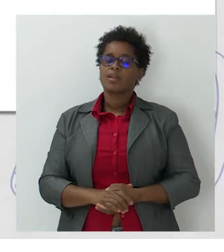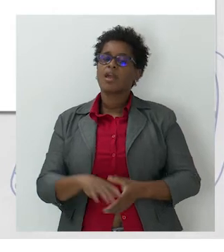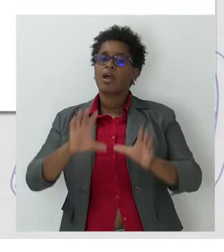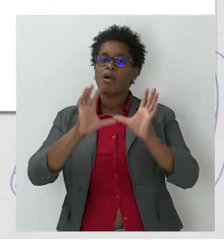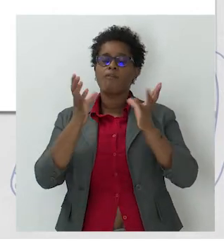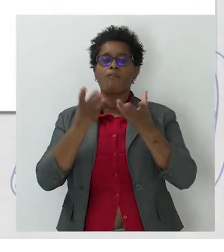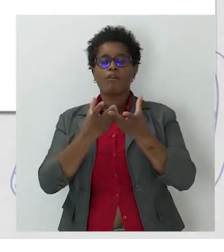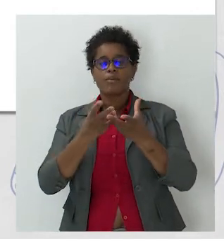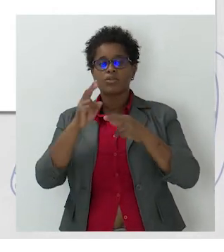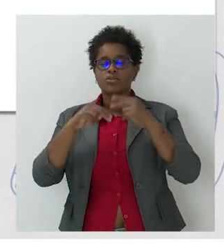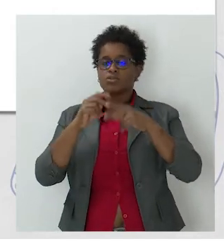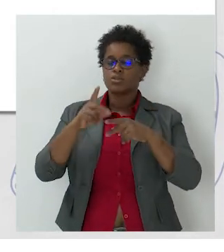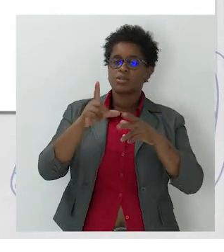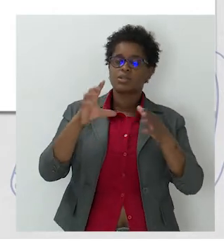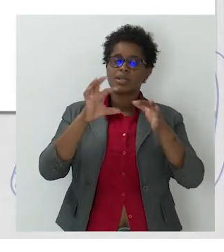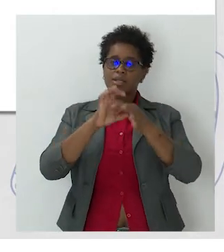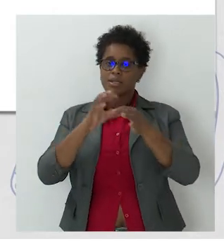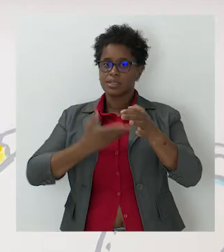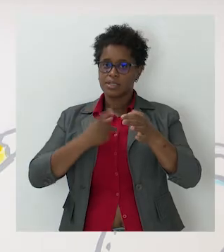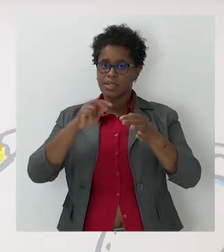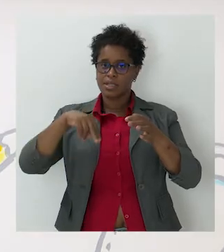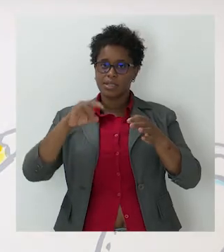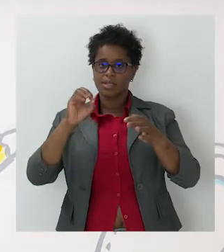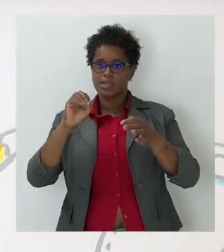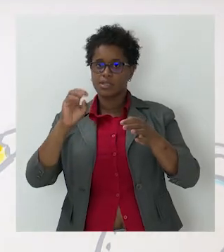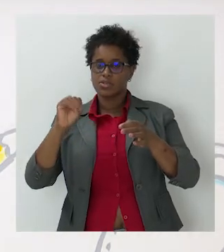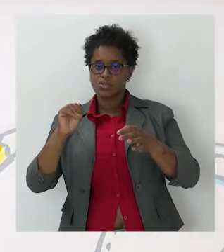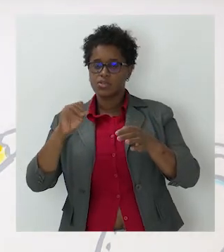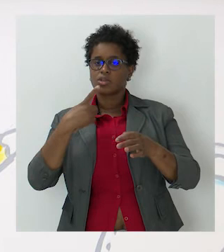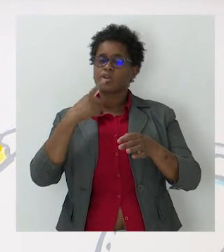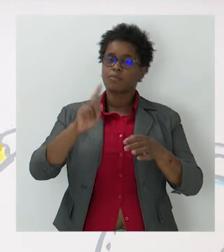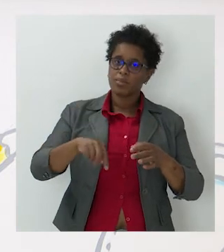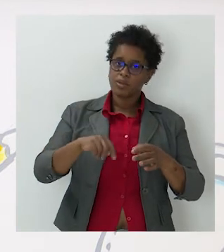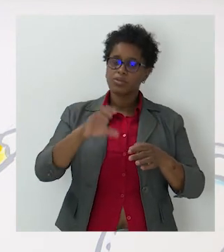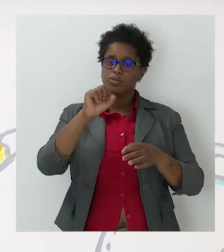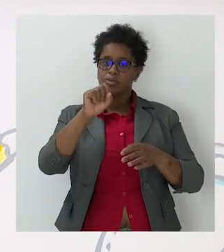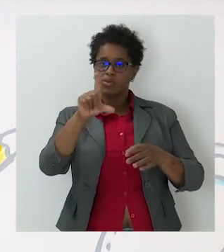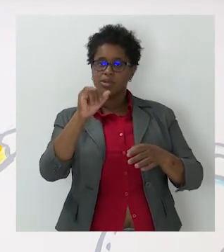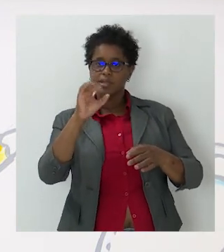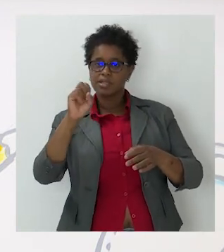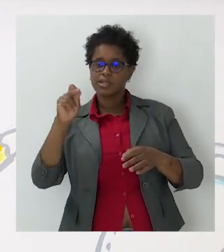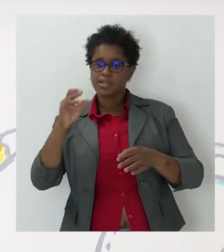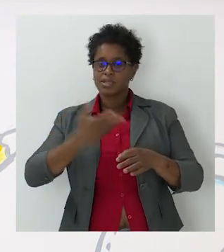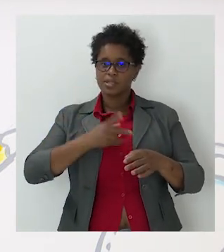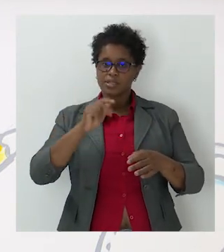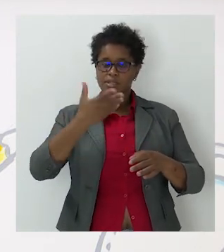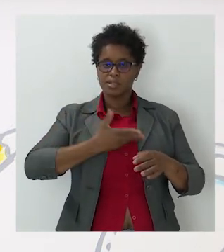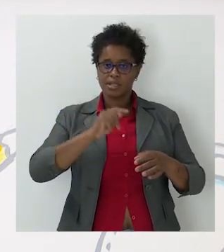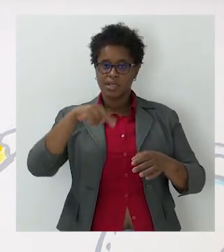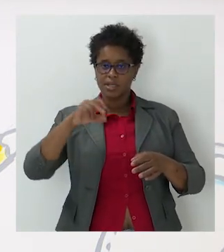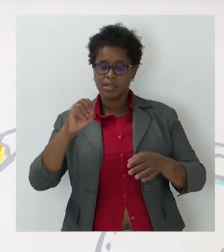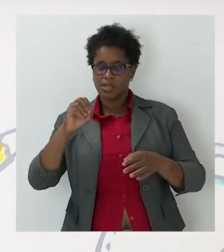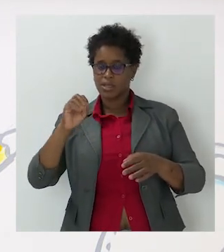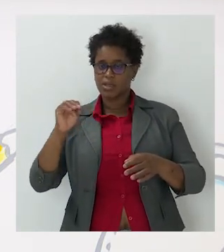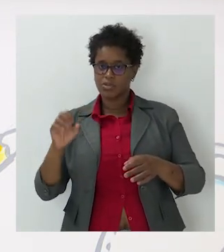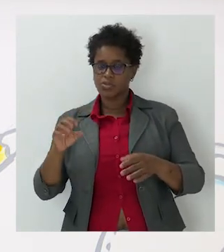formação da Liga de Delos. Repito, Liga de Delos. Liga